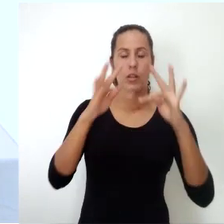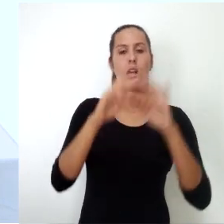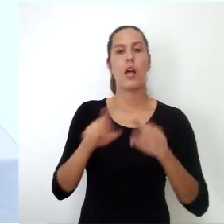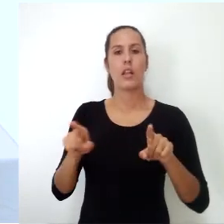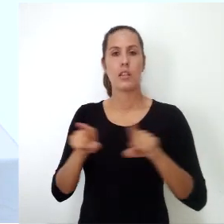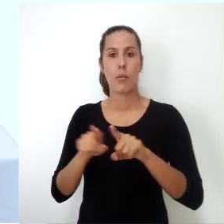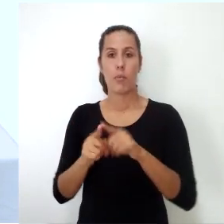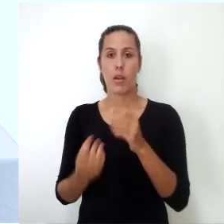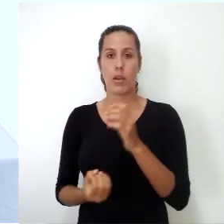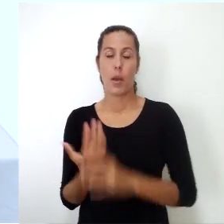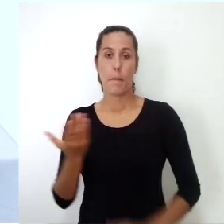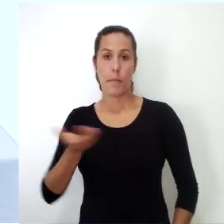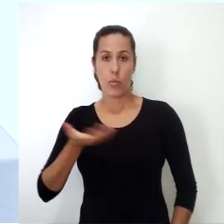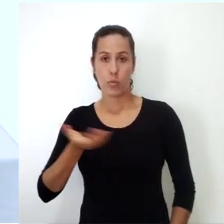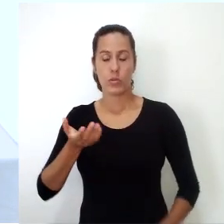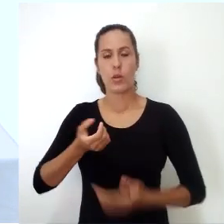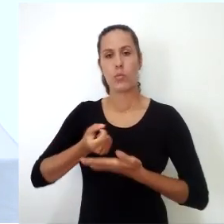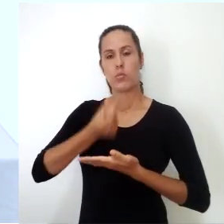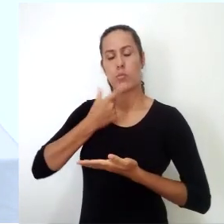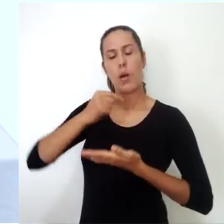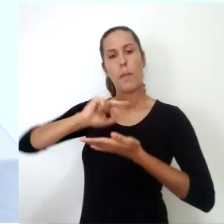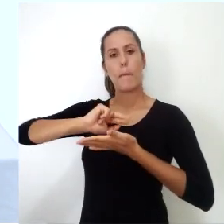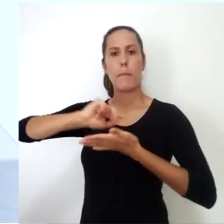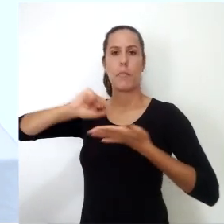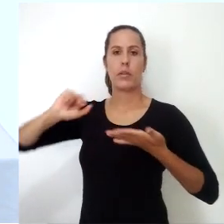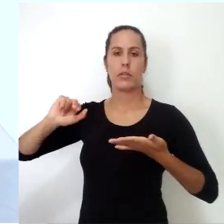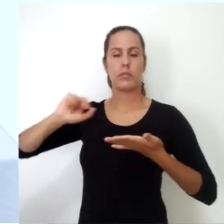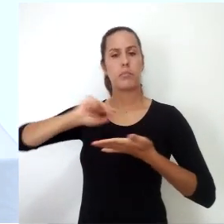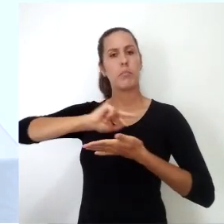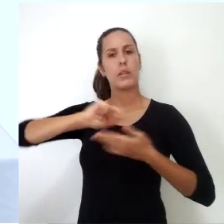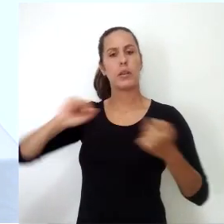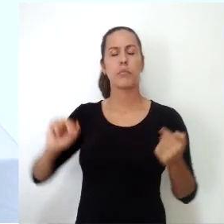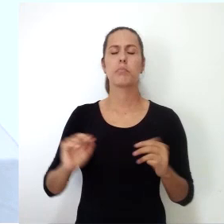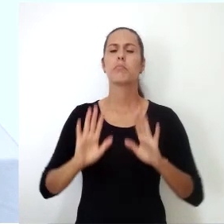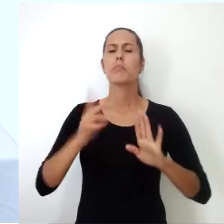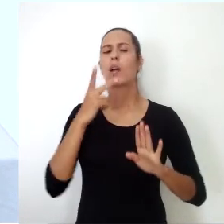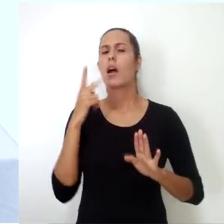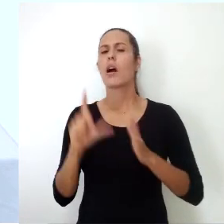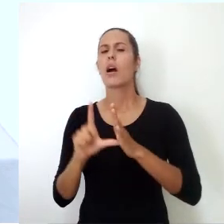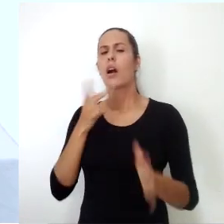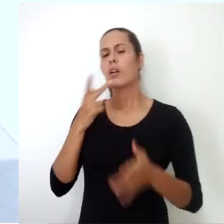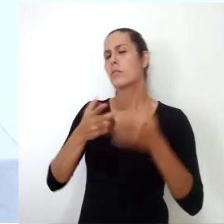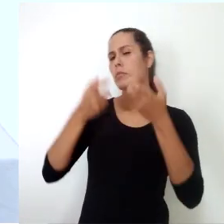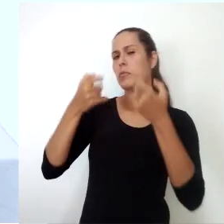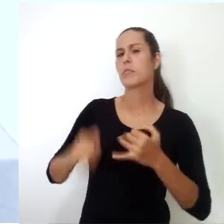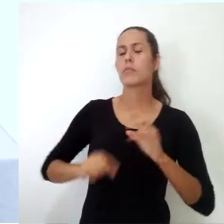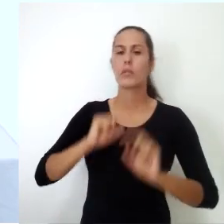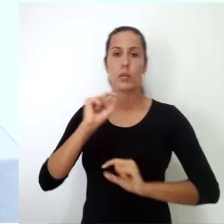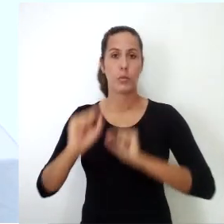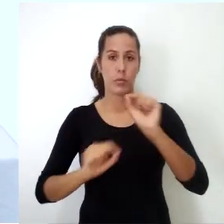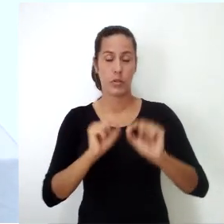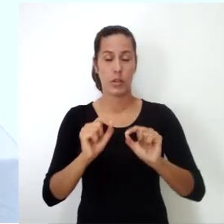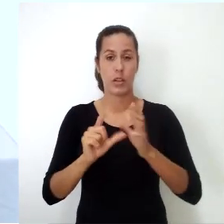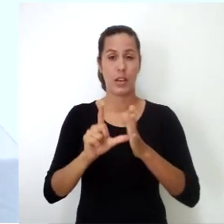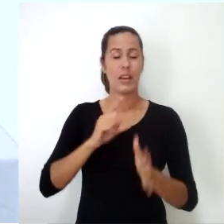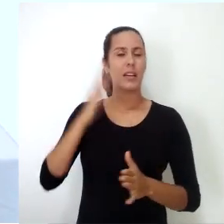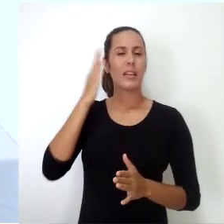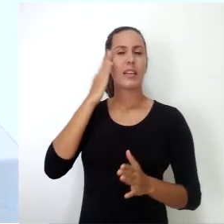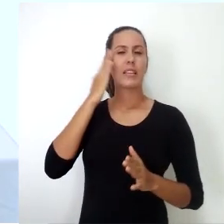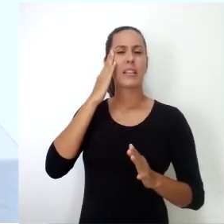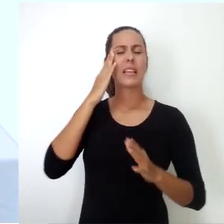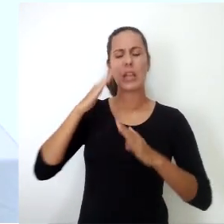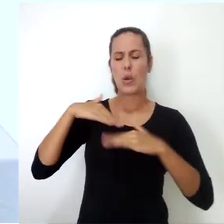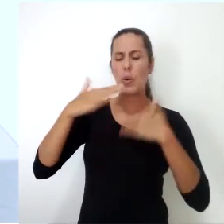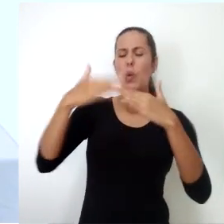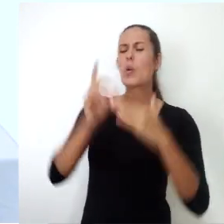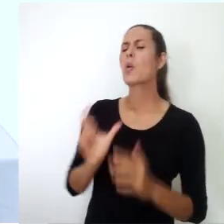e produções de medicamentos. Mas para falar sobre esses processos tecnológicos, a gente tem que entender bem essa questão